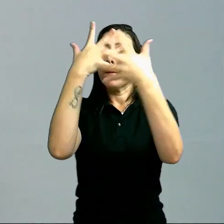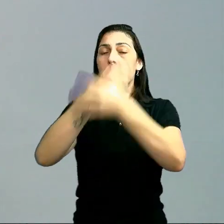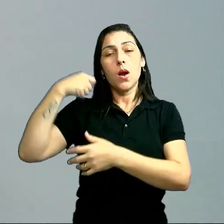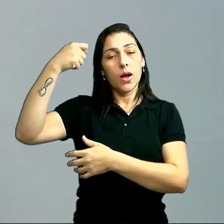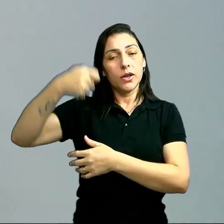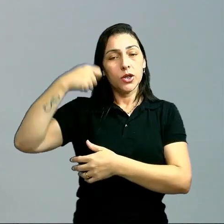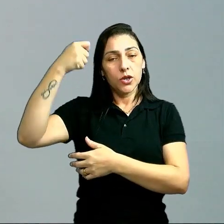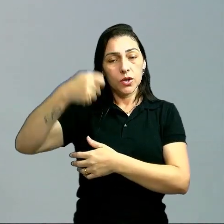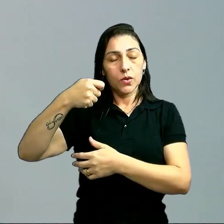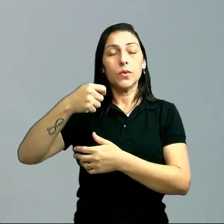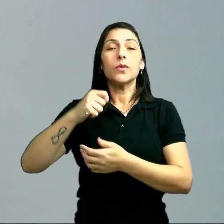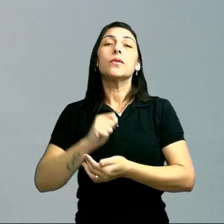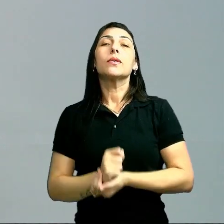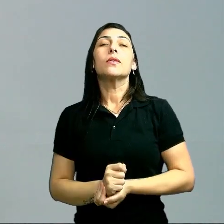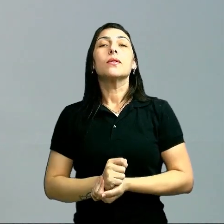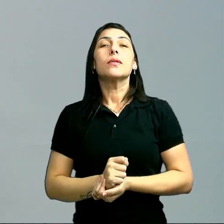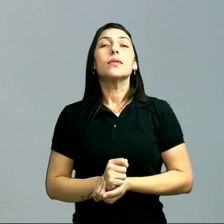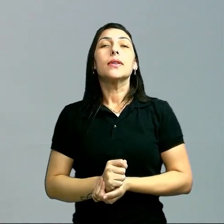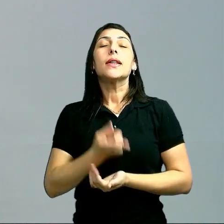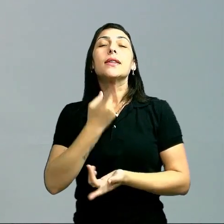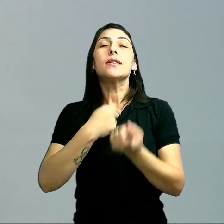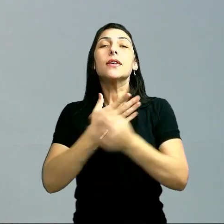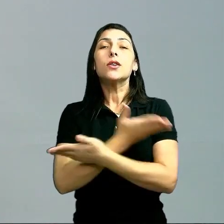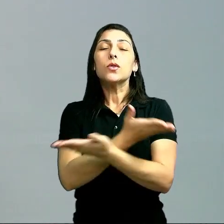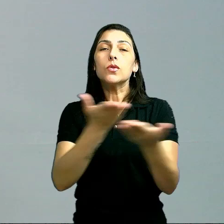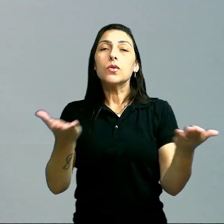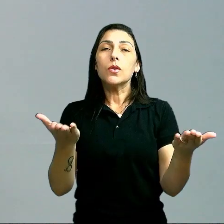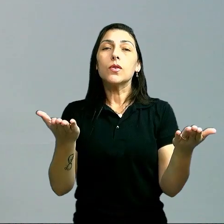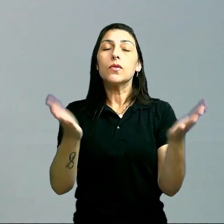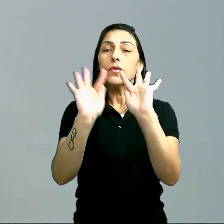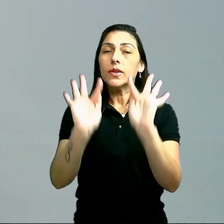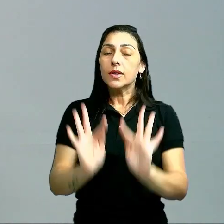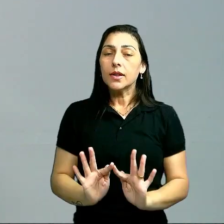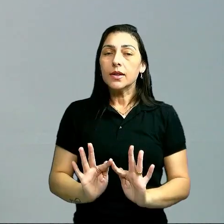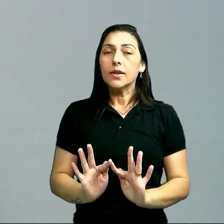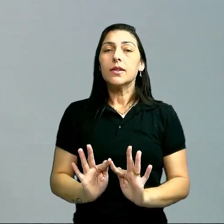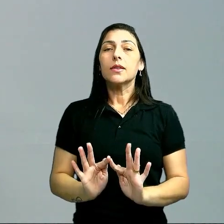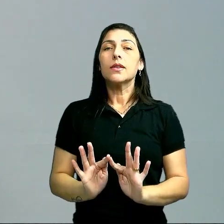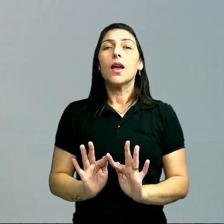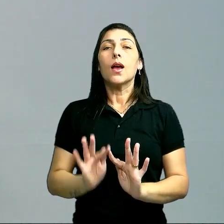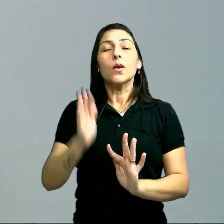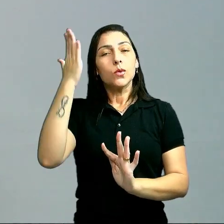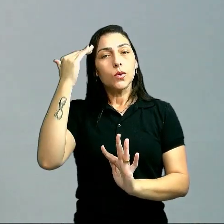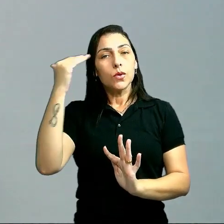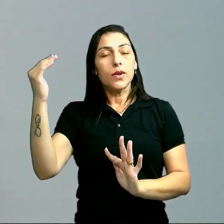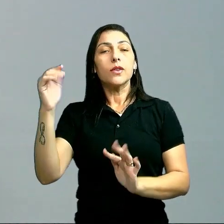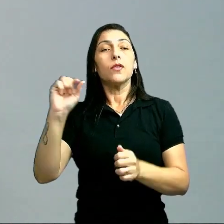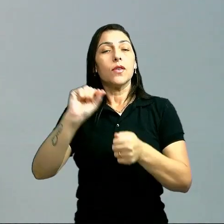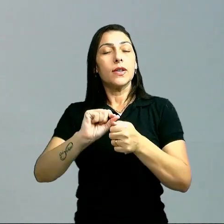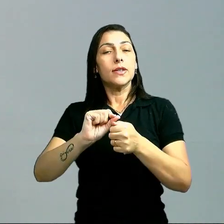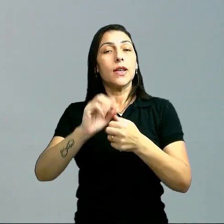pura e simplesmente. Então, desejo a todos muitas felicidades e sucesso quando